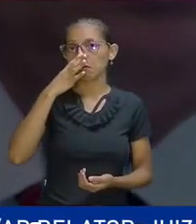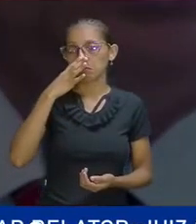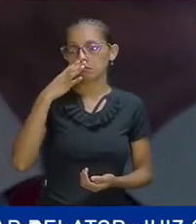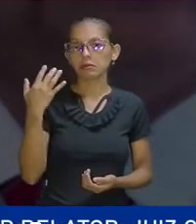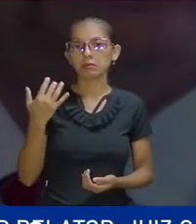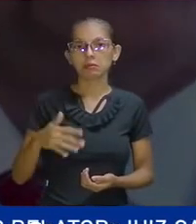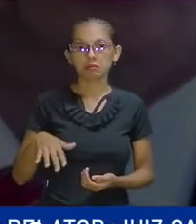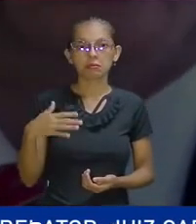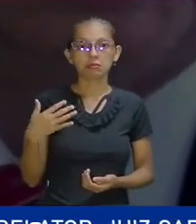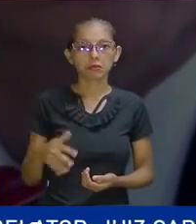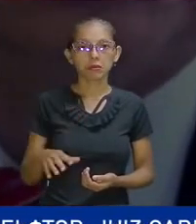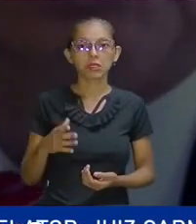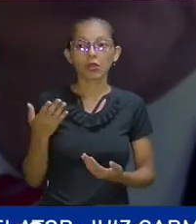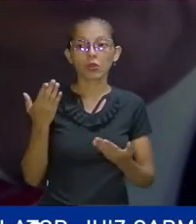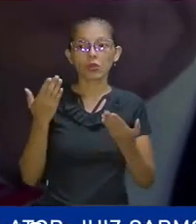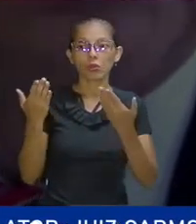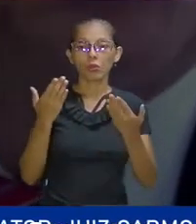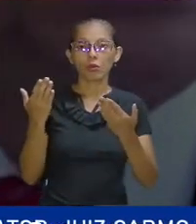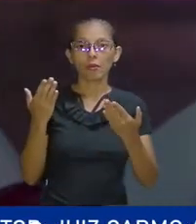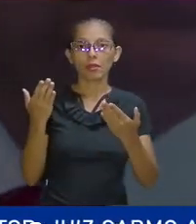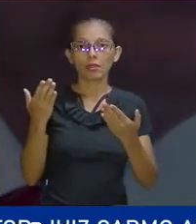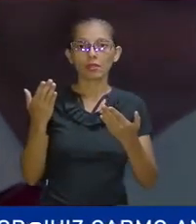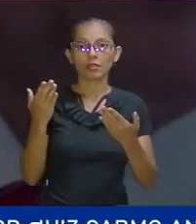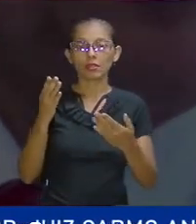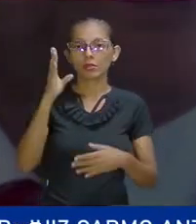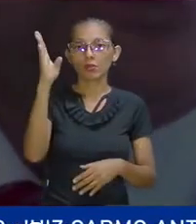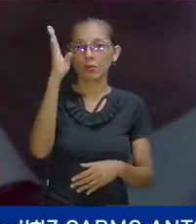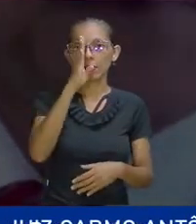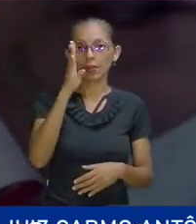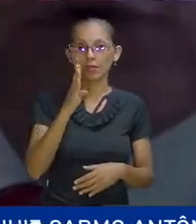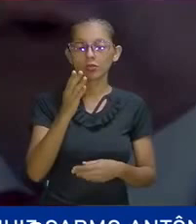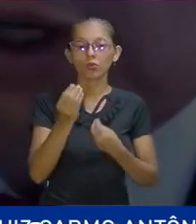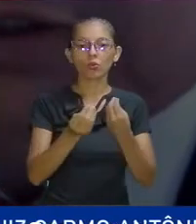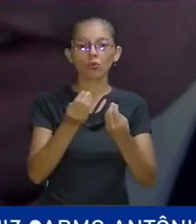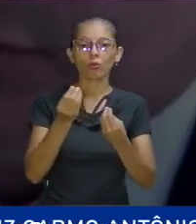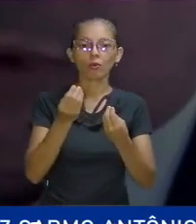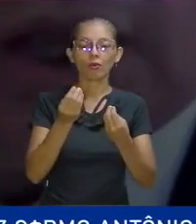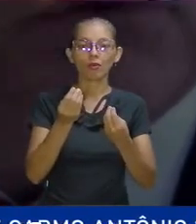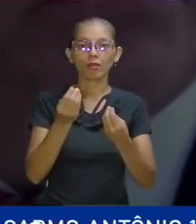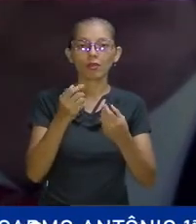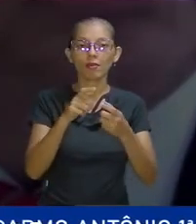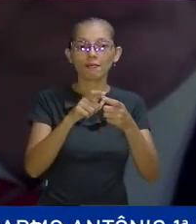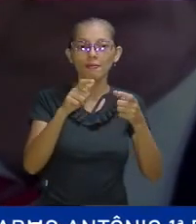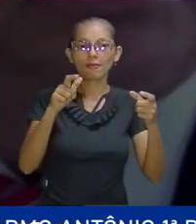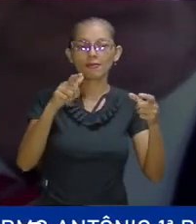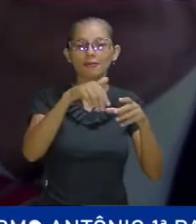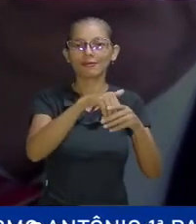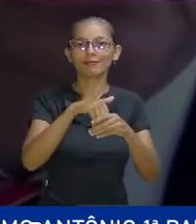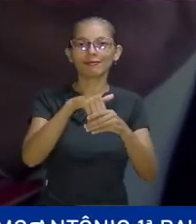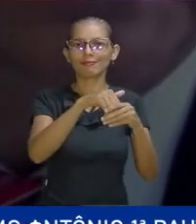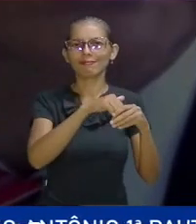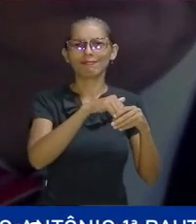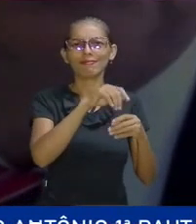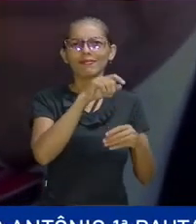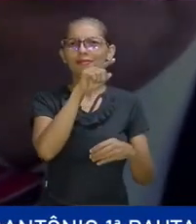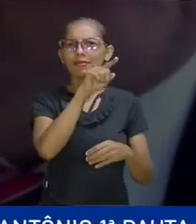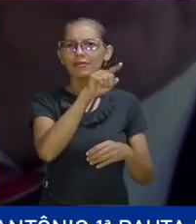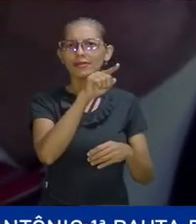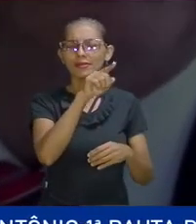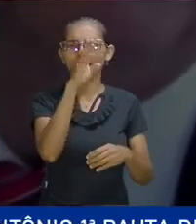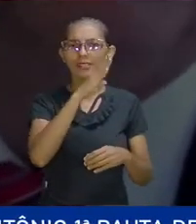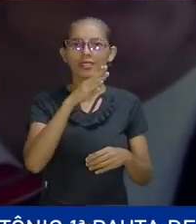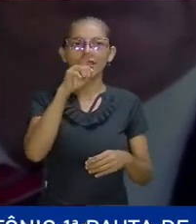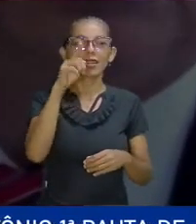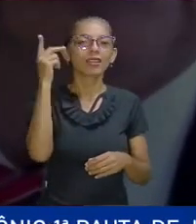eleições, que foi o deputado estadual Eduardo Suplicy, no maior colégio eleitoral do Brasil, que é